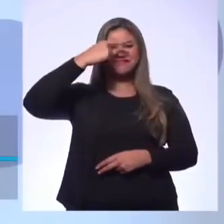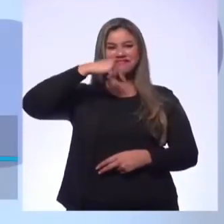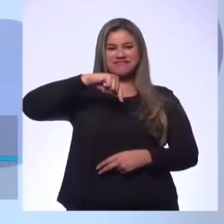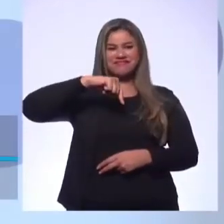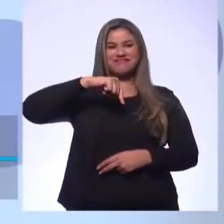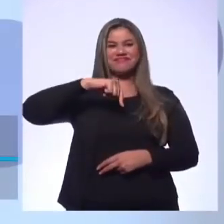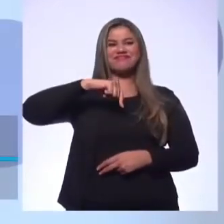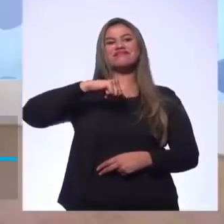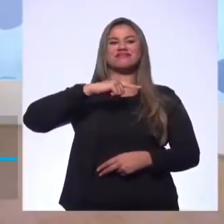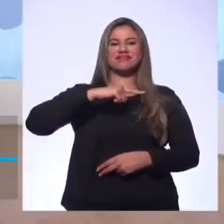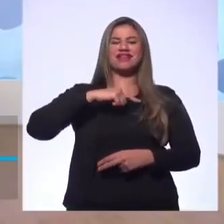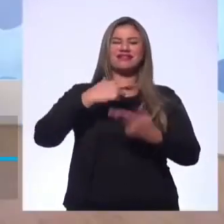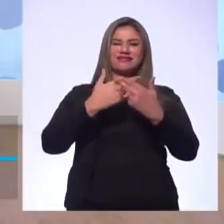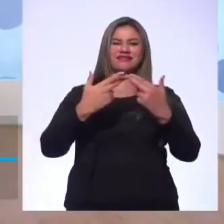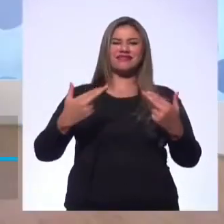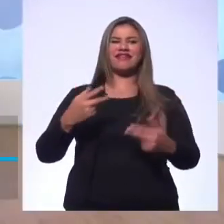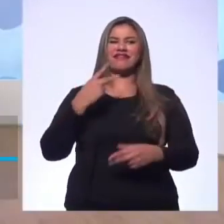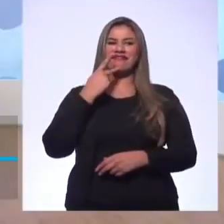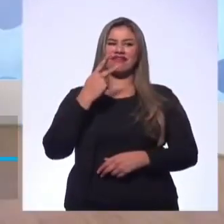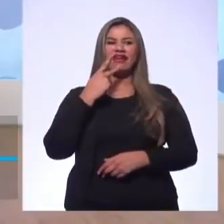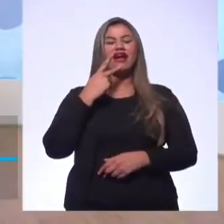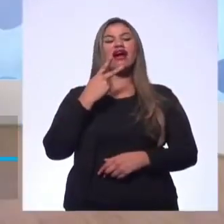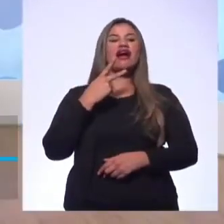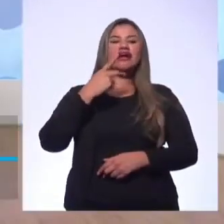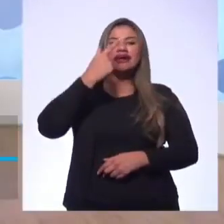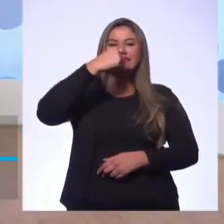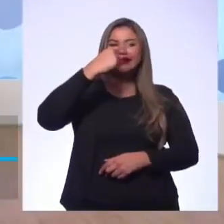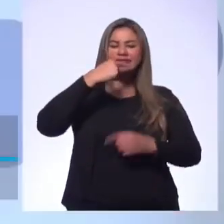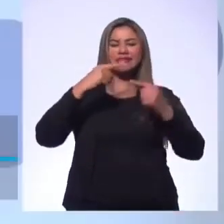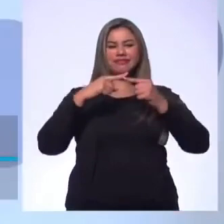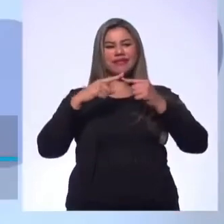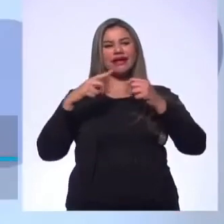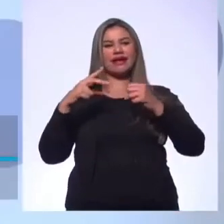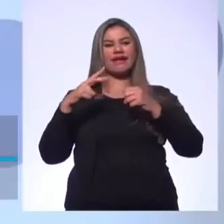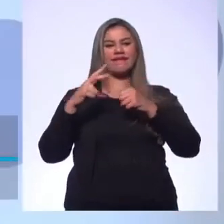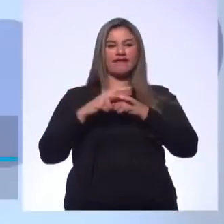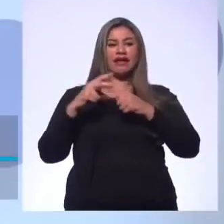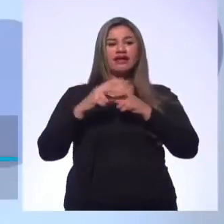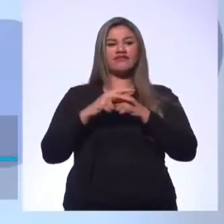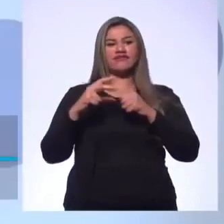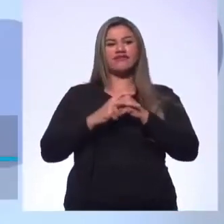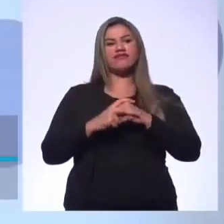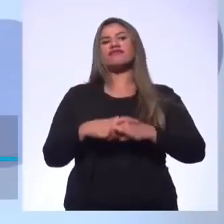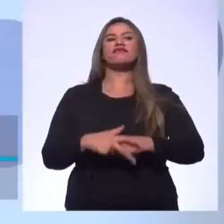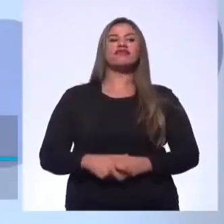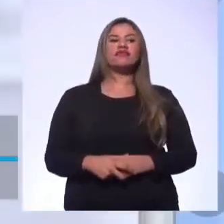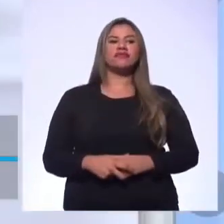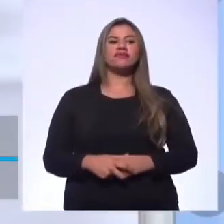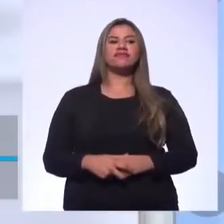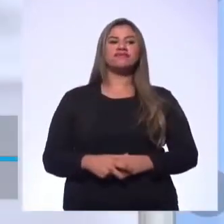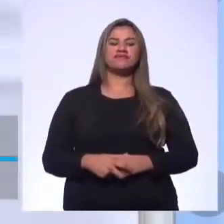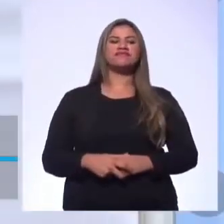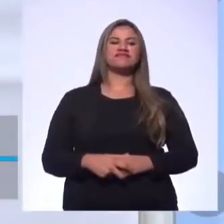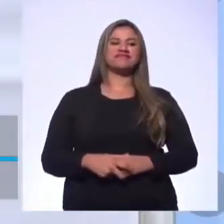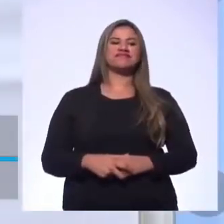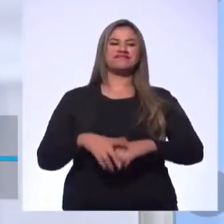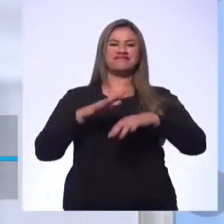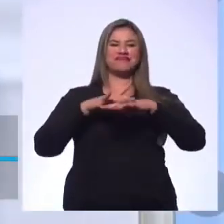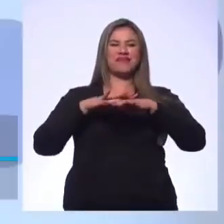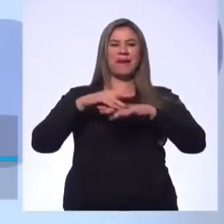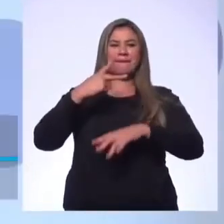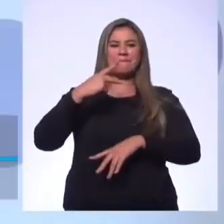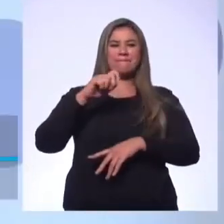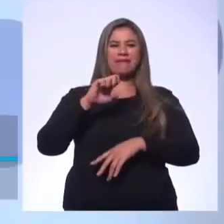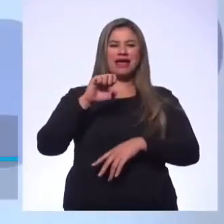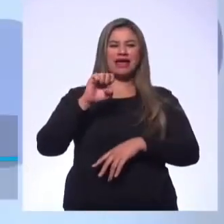escreveram aqui gripe. Ó. não, gripe é Mirelle, vírus. Gustavo. Peste negra é, né, professor? Peste negra é. Ó,